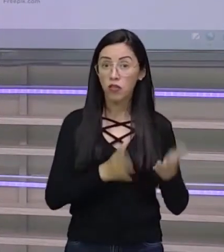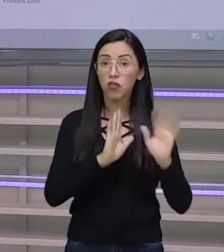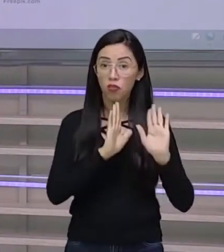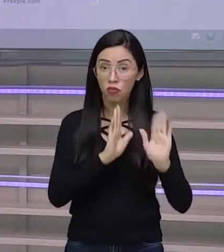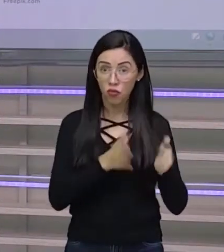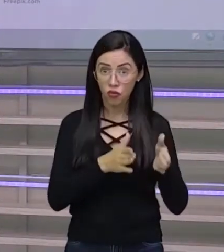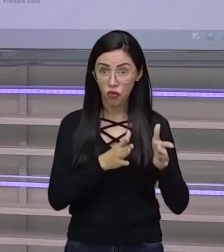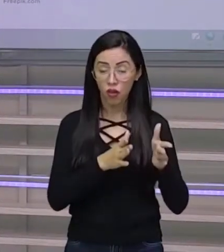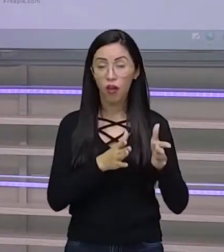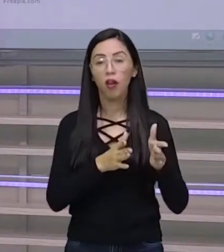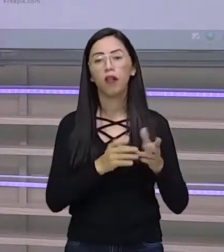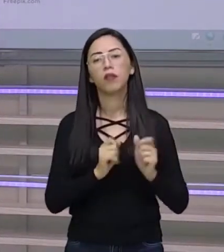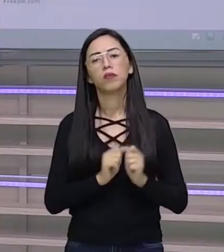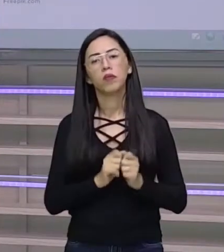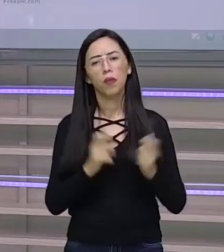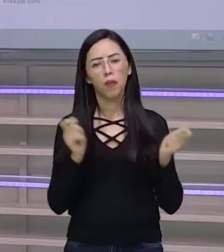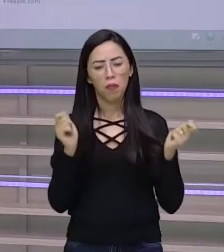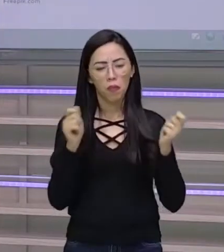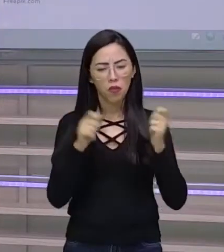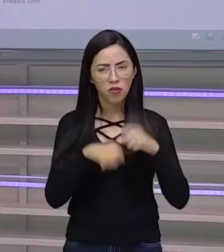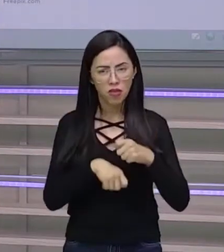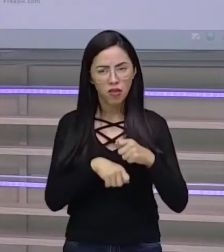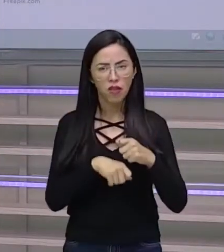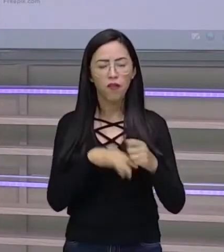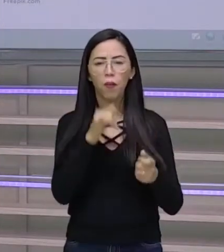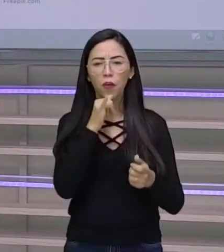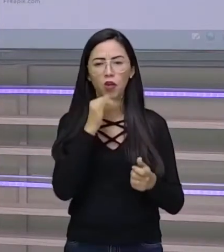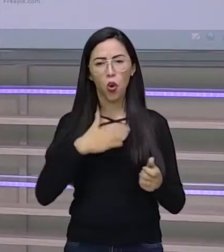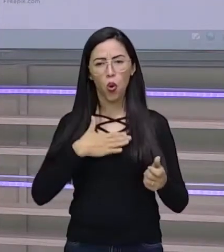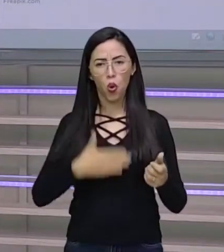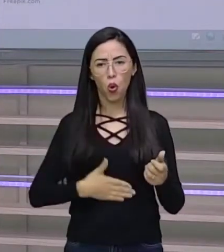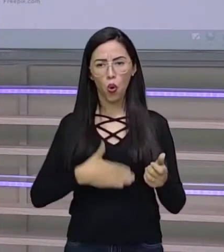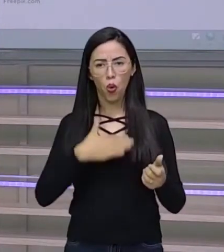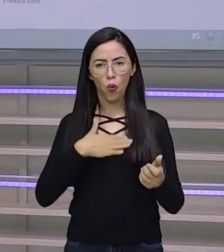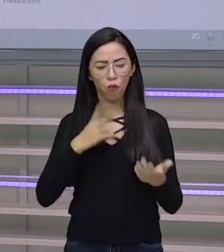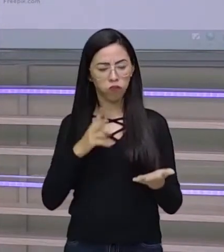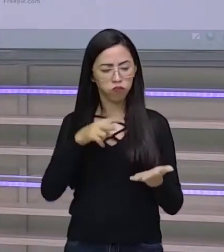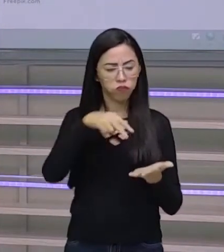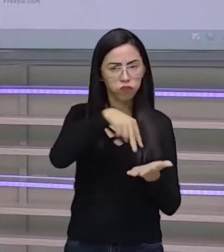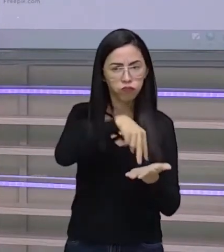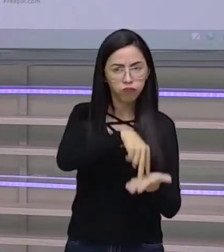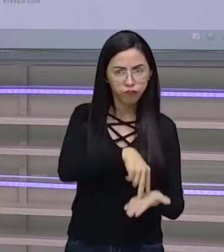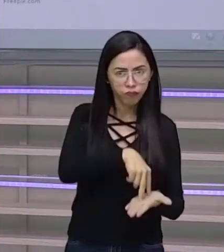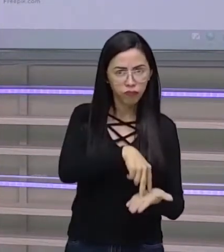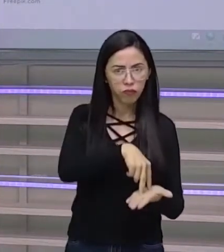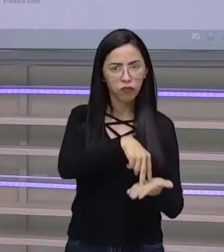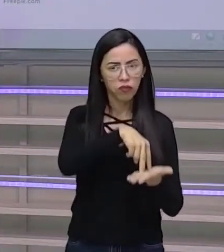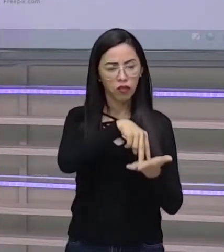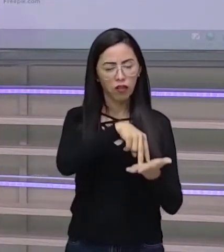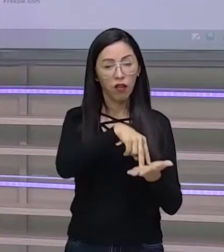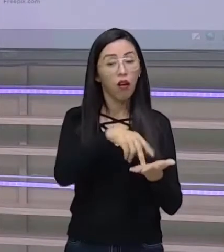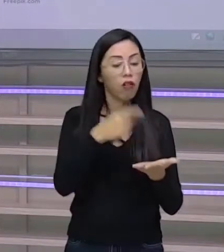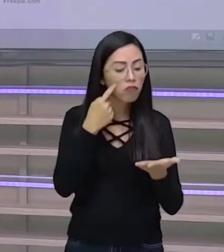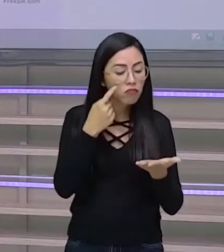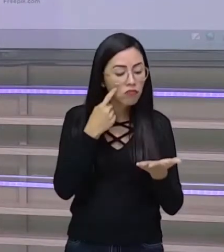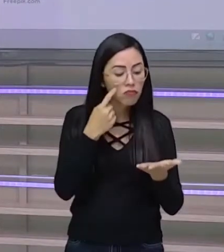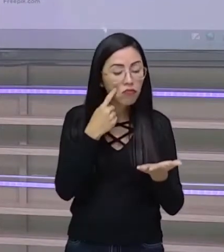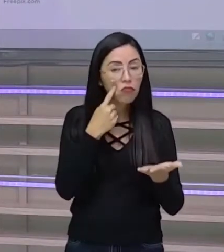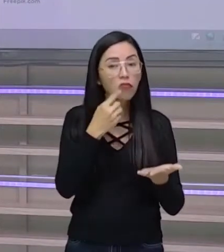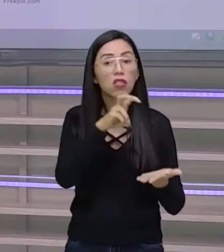medir com balança a nossa massa. Podemos medir aqueles quando nós compramos pacotinho menor, só meio